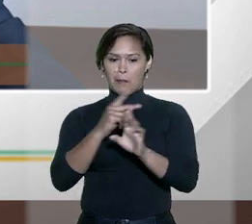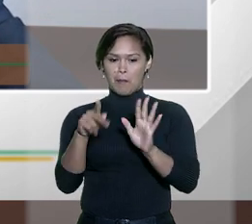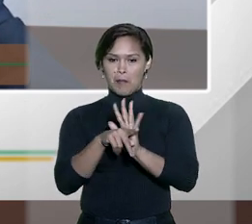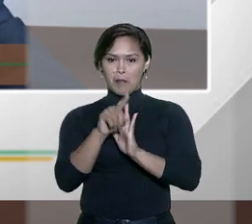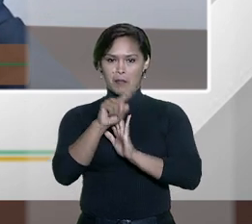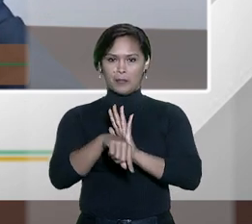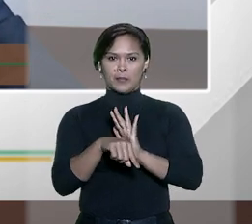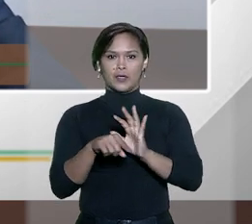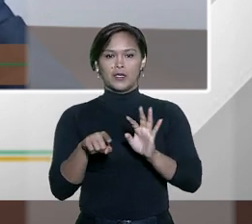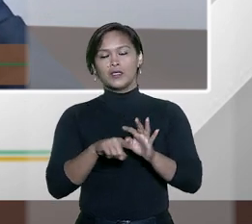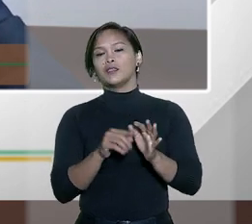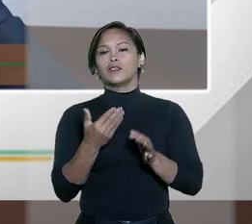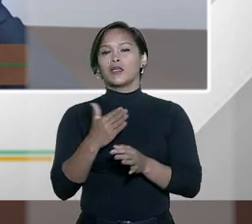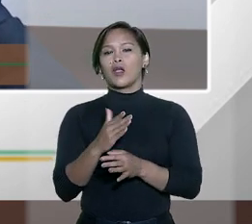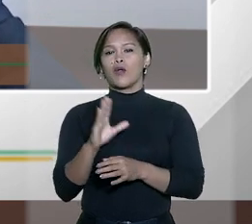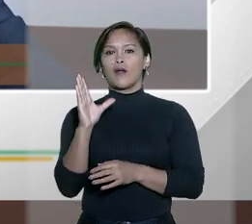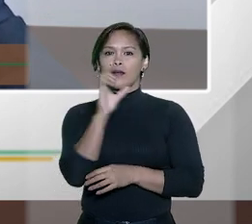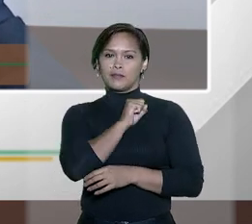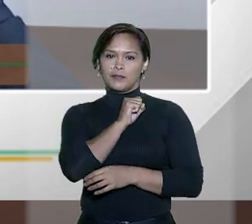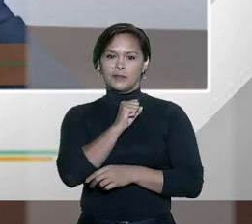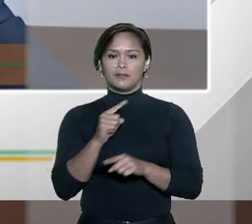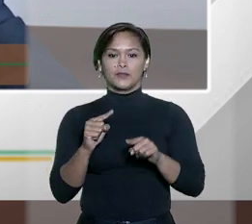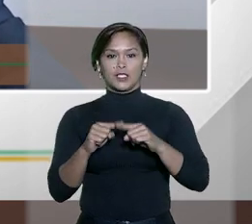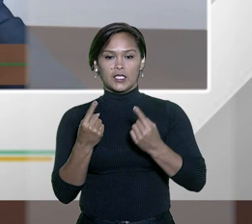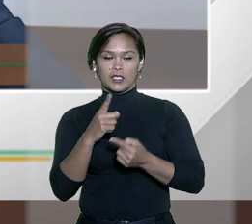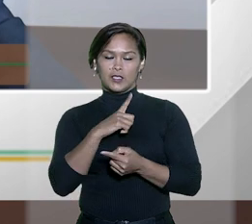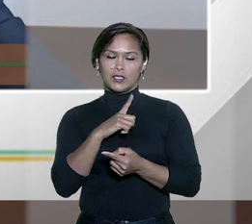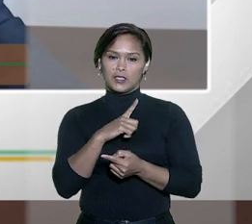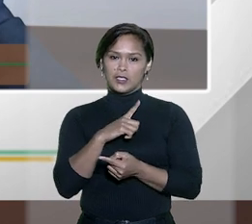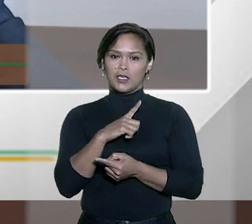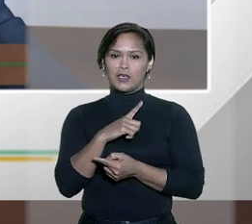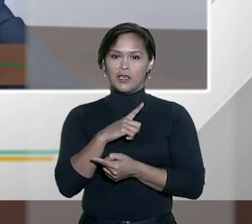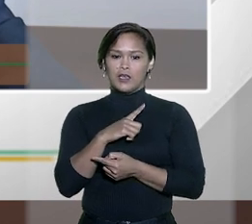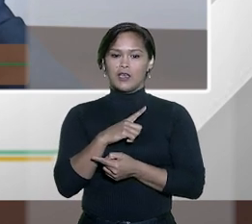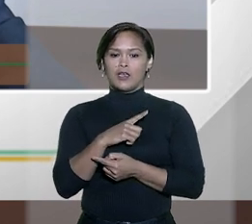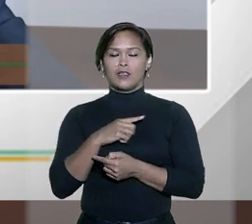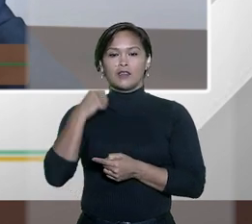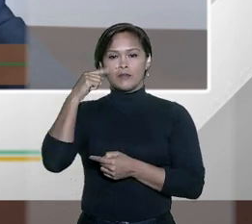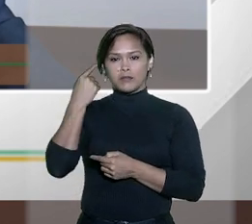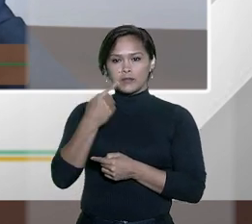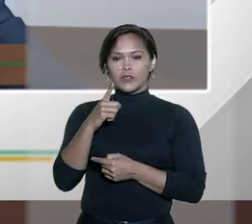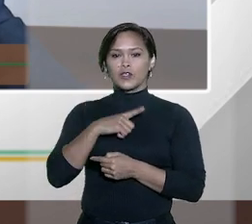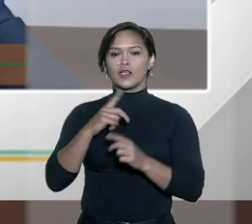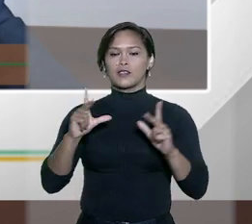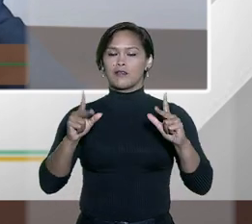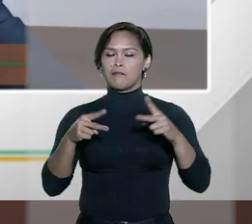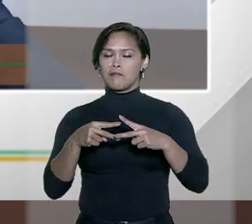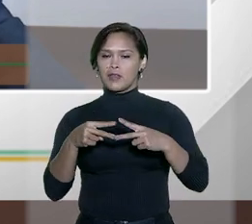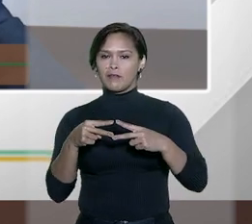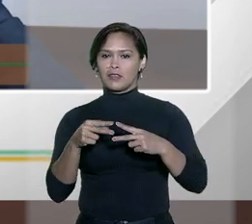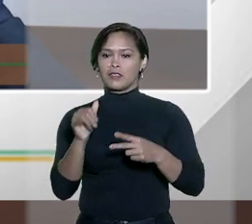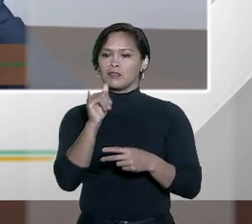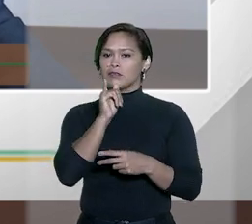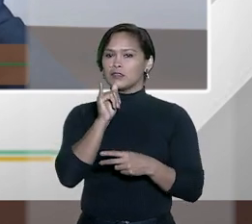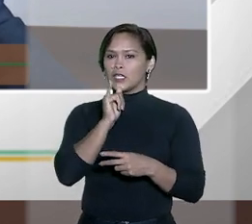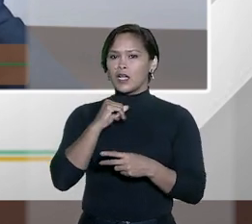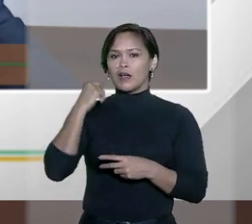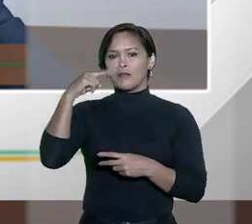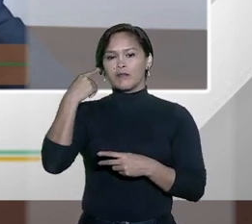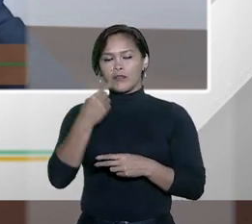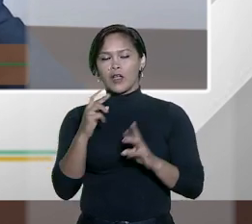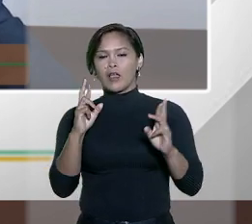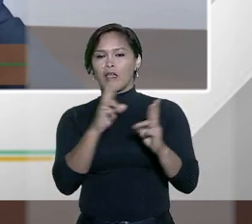pública que é quase imediata, né? Então a gente tem na advocacia previdenciária, por exemplo,